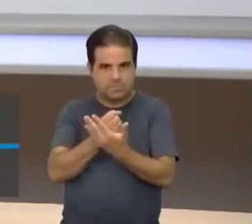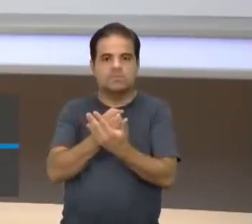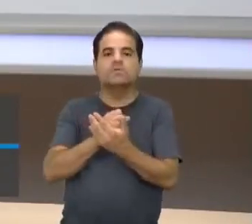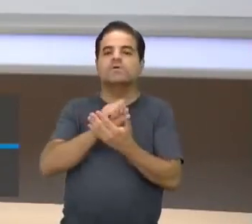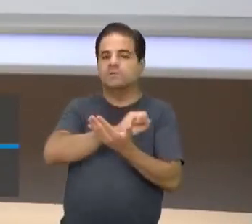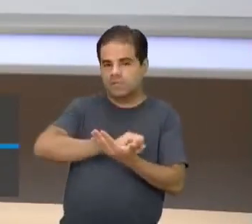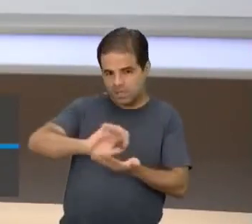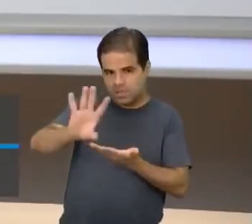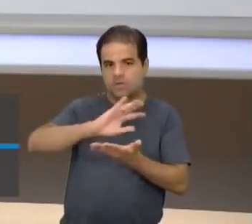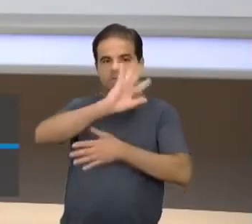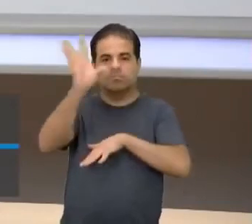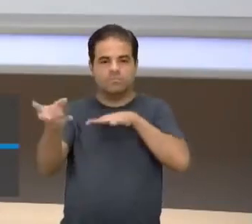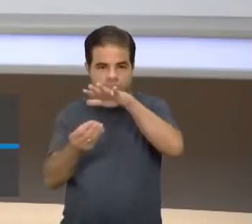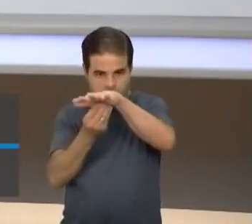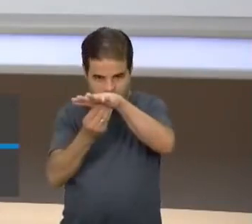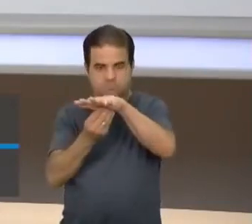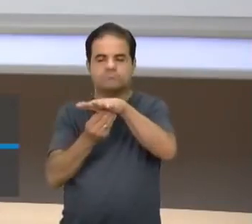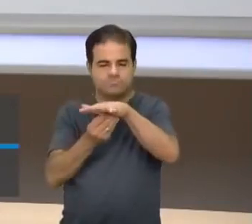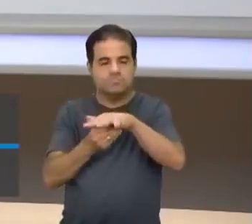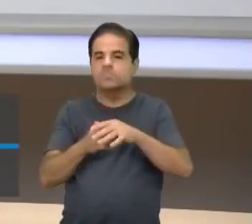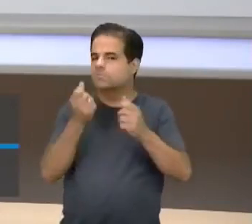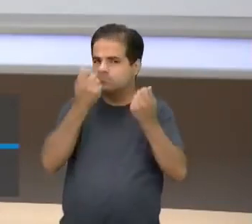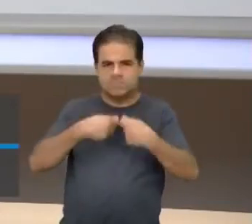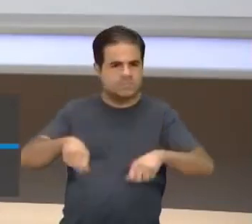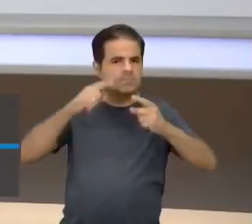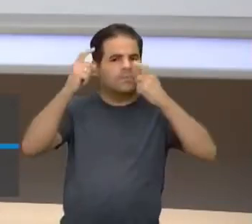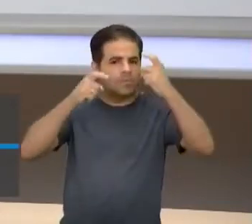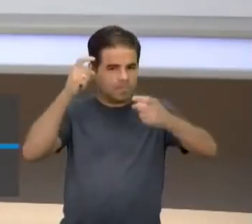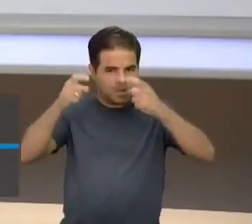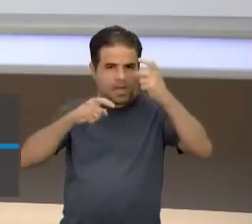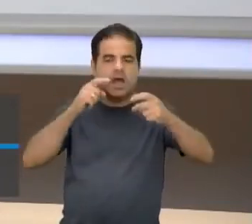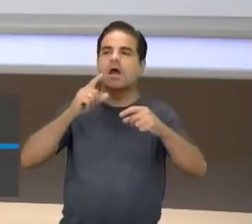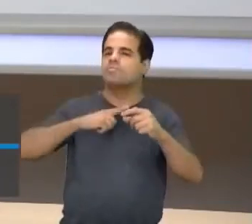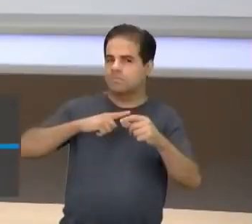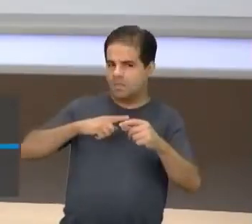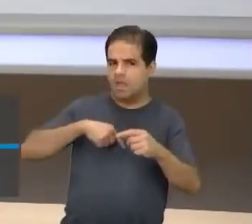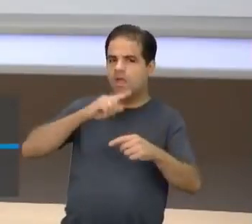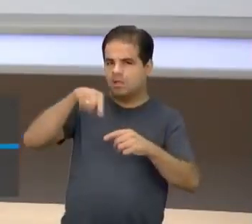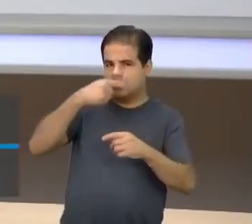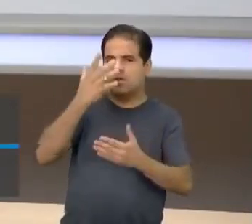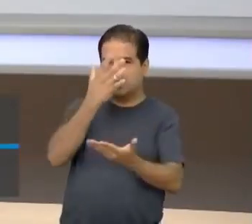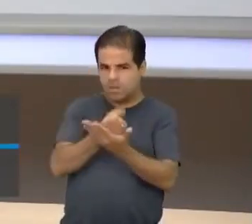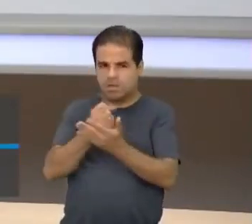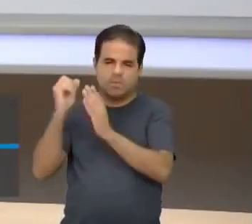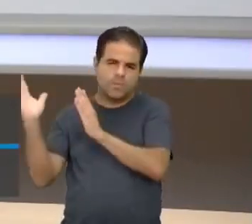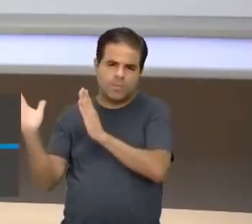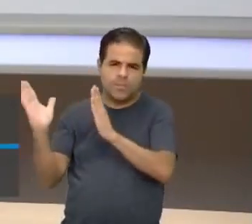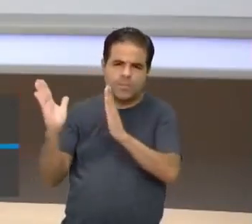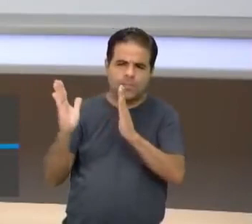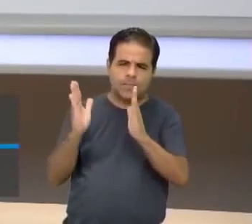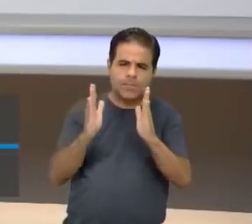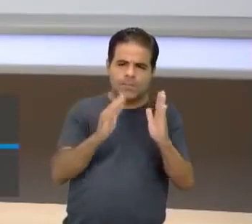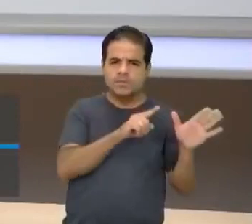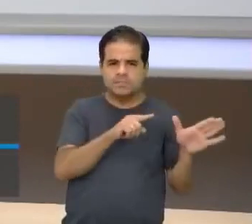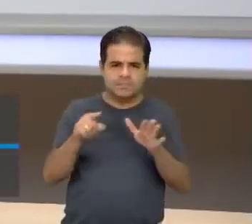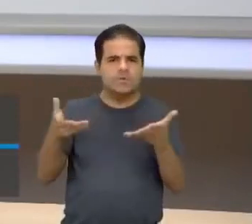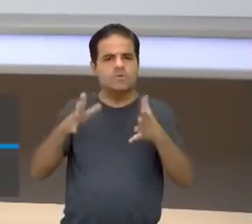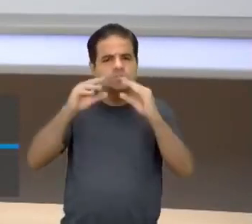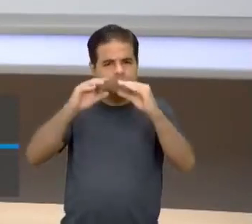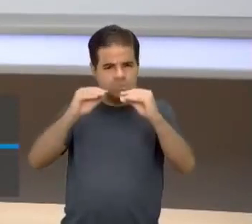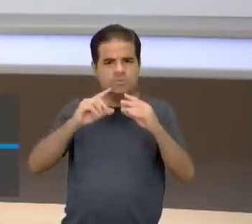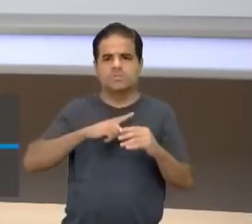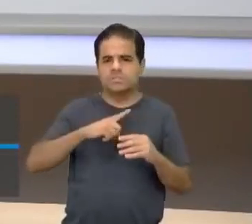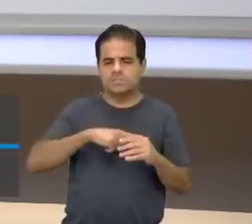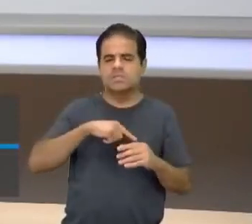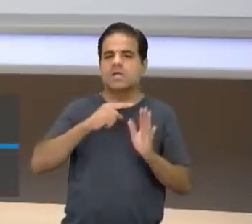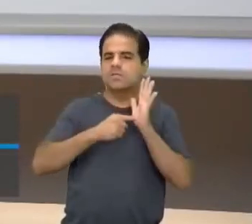está indo para o repositório, tá, pessoal? Então não se preocupe que ela vai ter reprises durante a semana, hoje à noite, se eu não me engano,